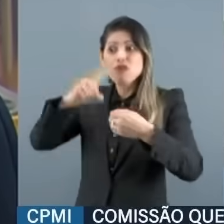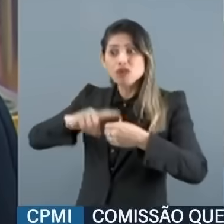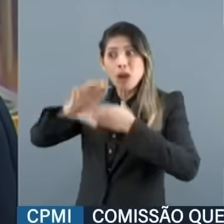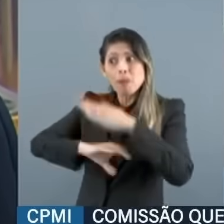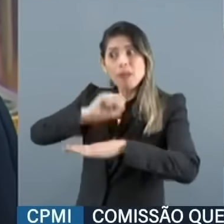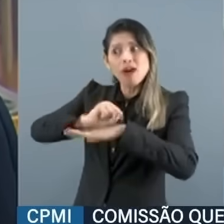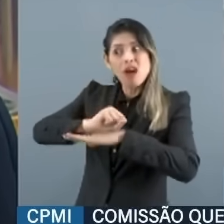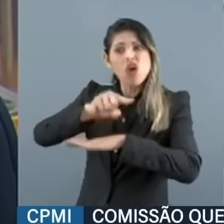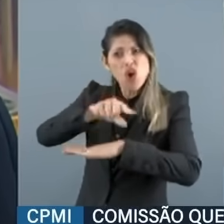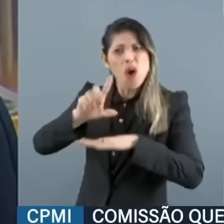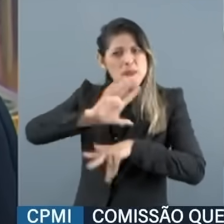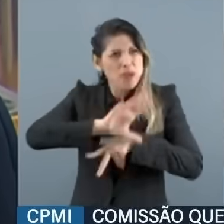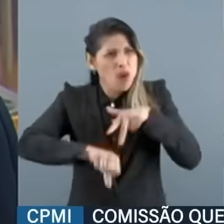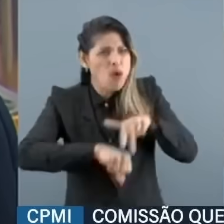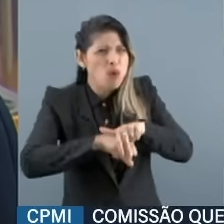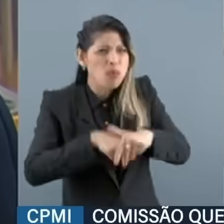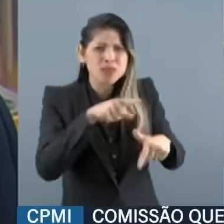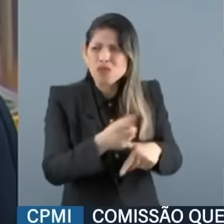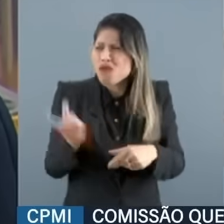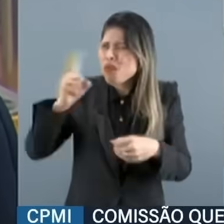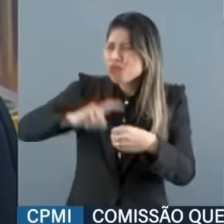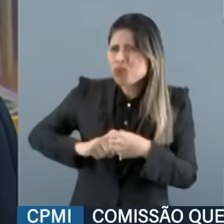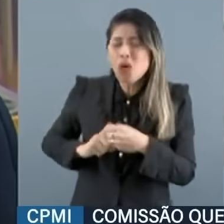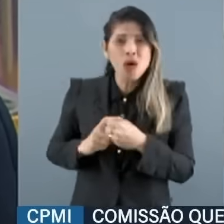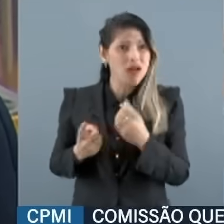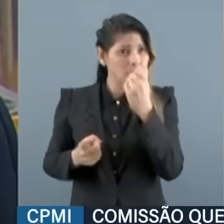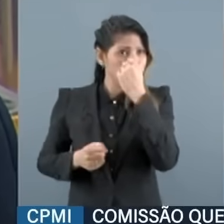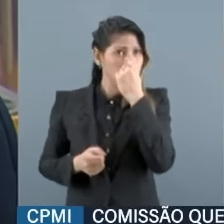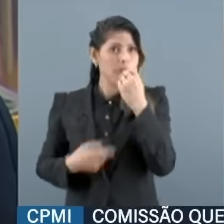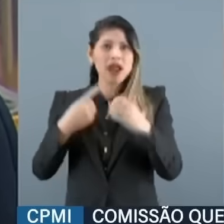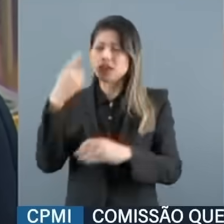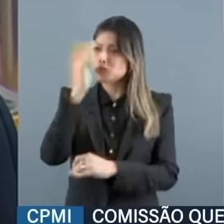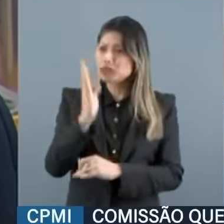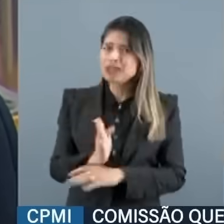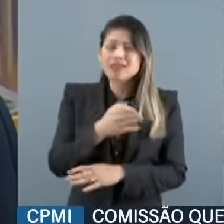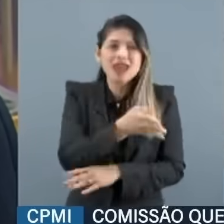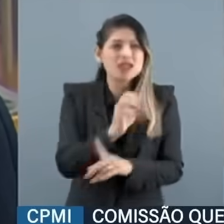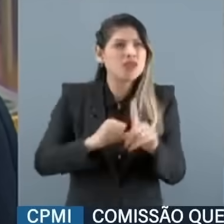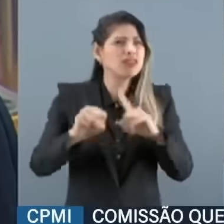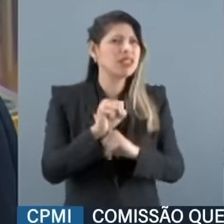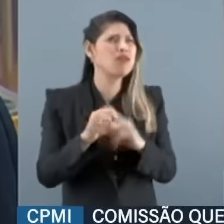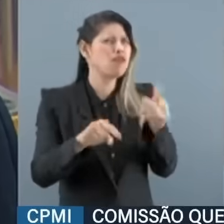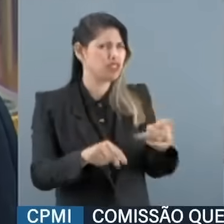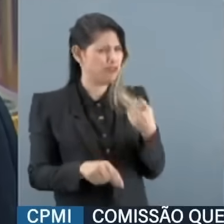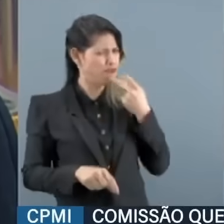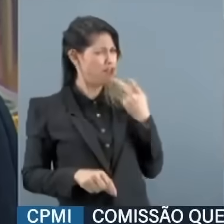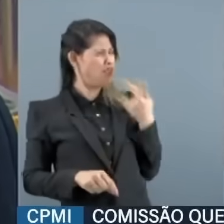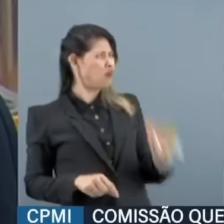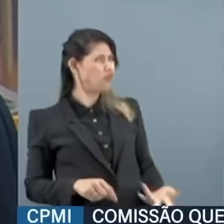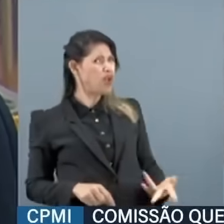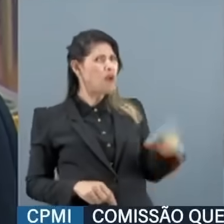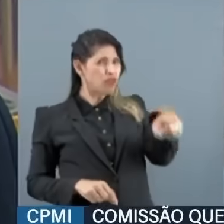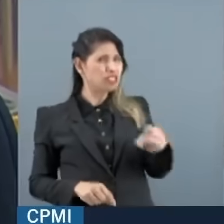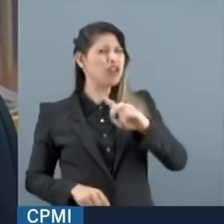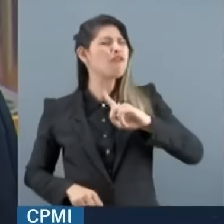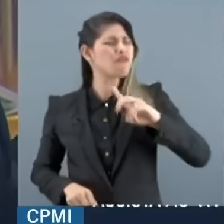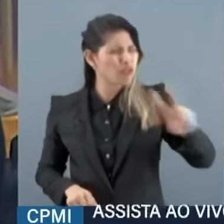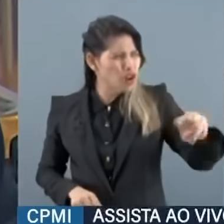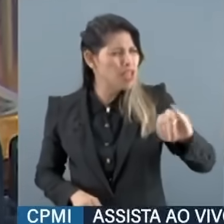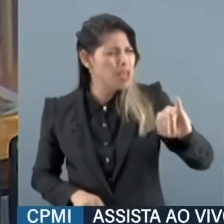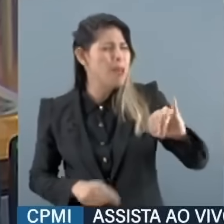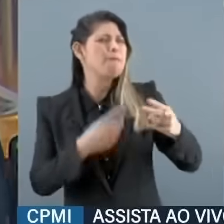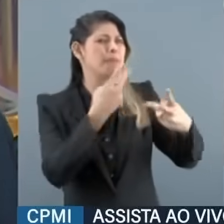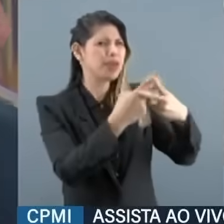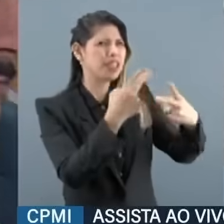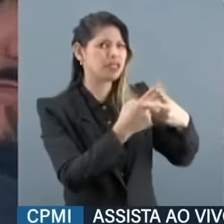rua. É isso que você precisa entender, que o que você quis fazer para a esquerda, que te largaram na mão, que tu foi para a cadeia, aí tu tentou